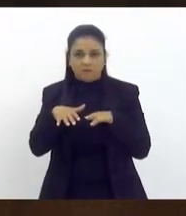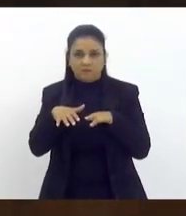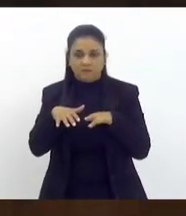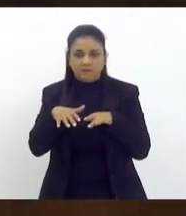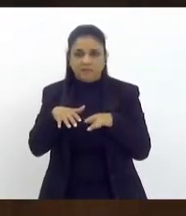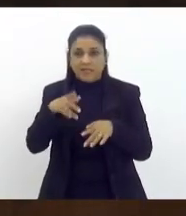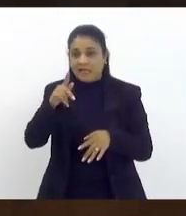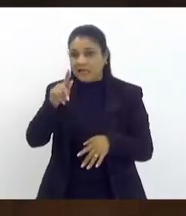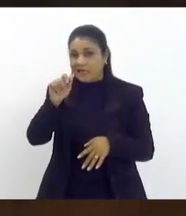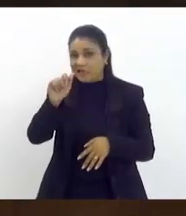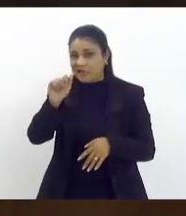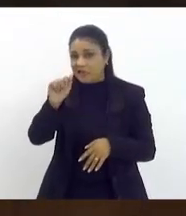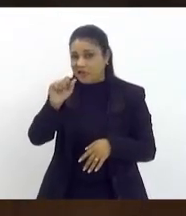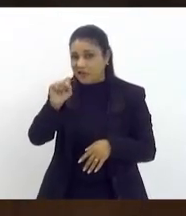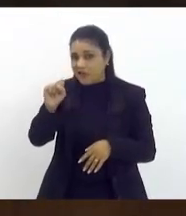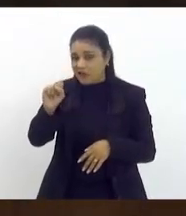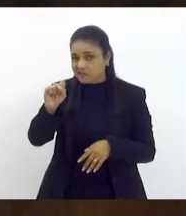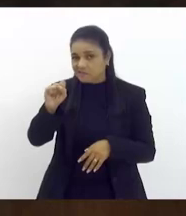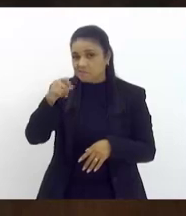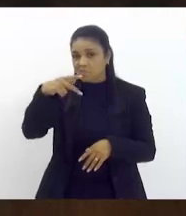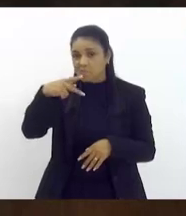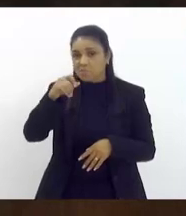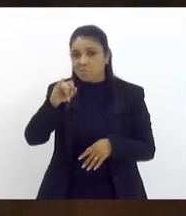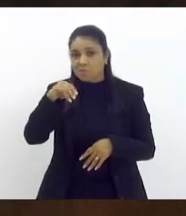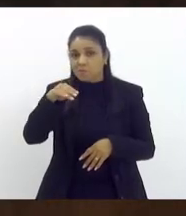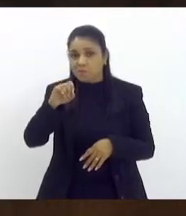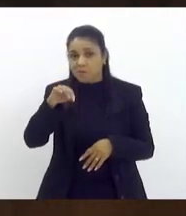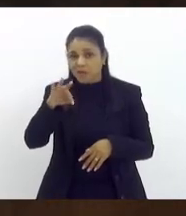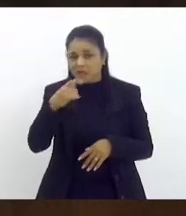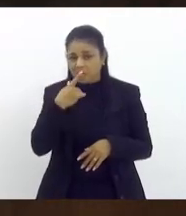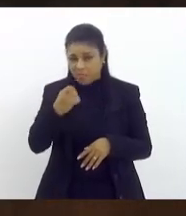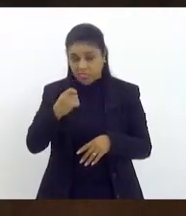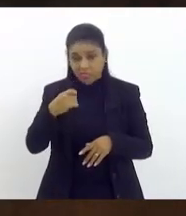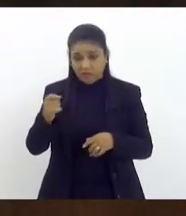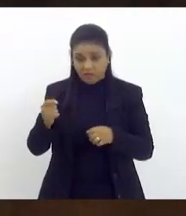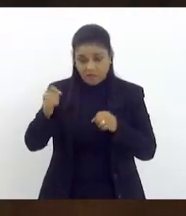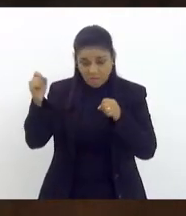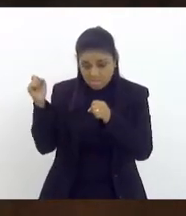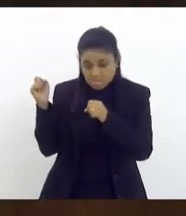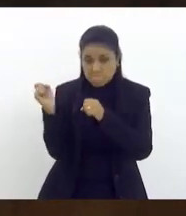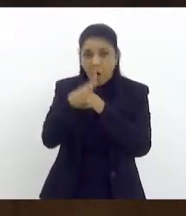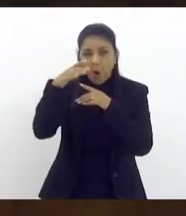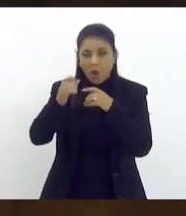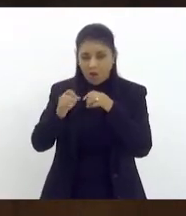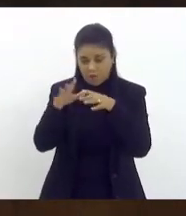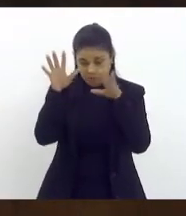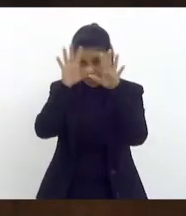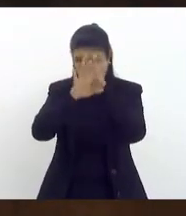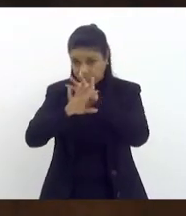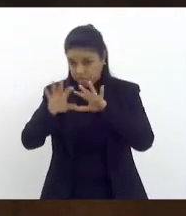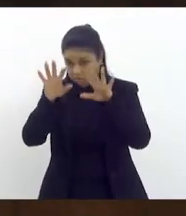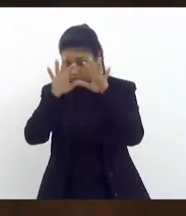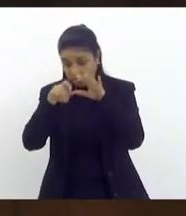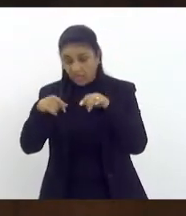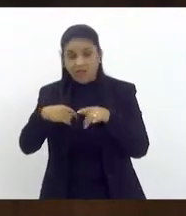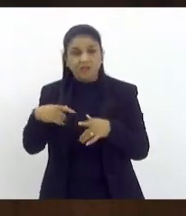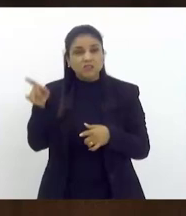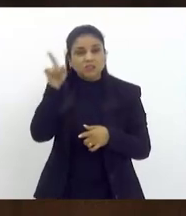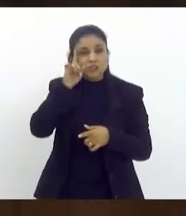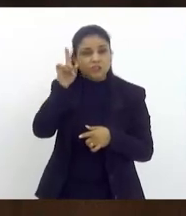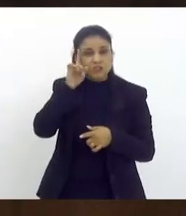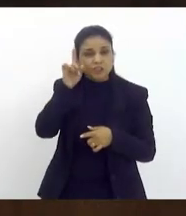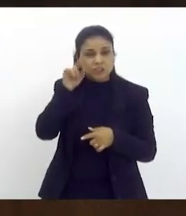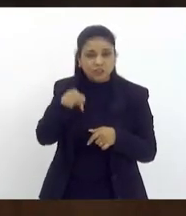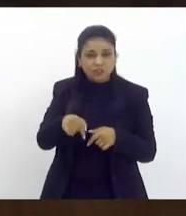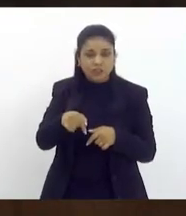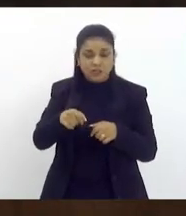pimenta e gás de lacrimogênio eram dutuamente disparados na frente do